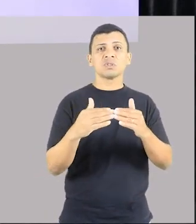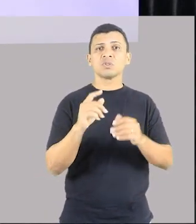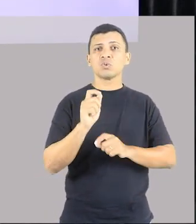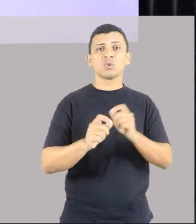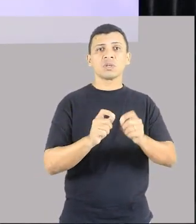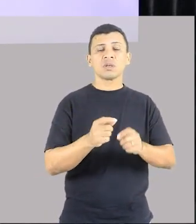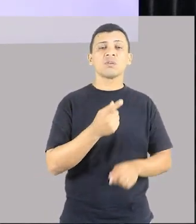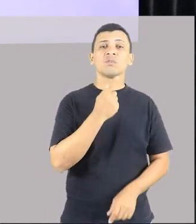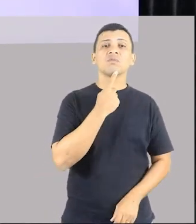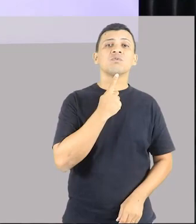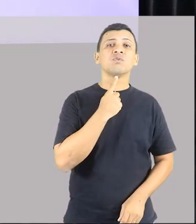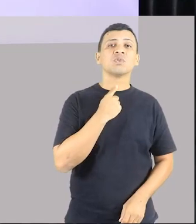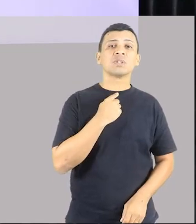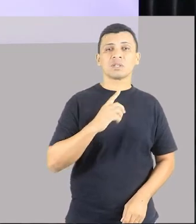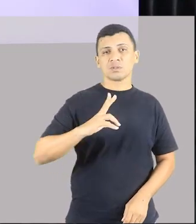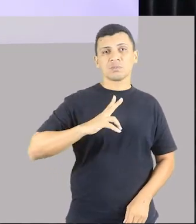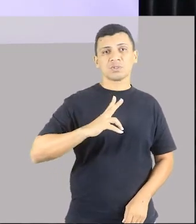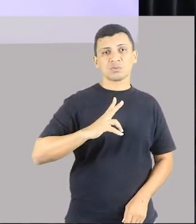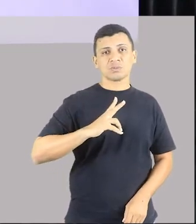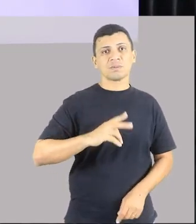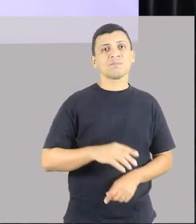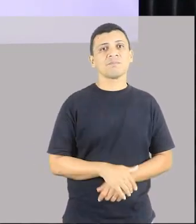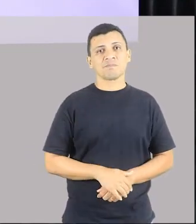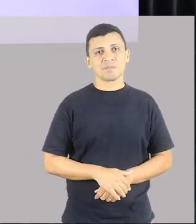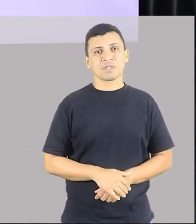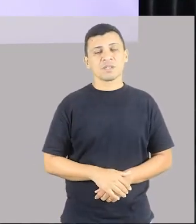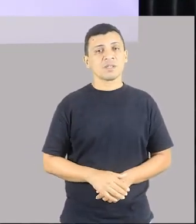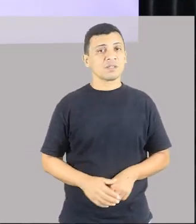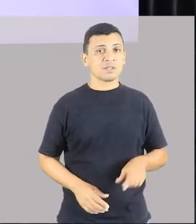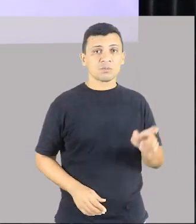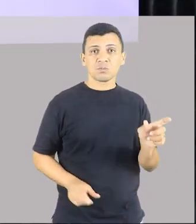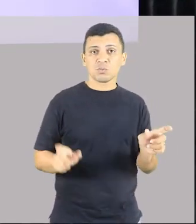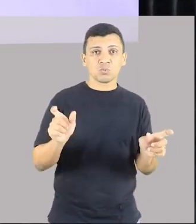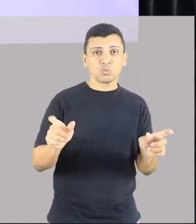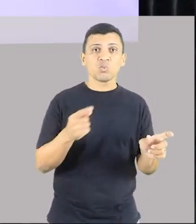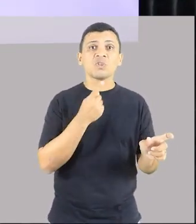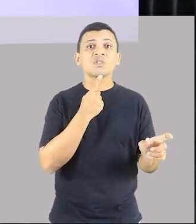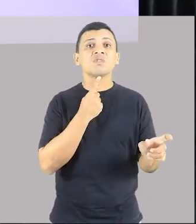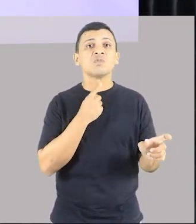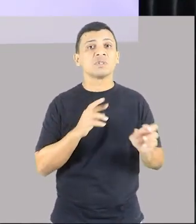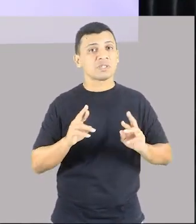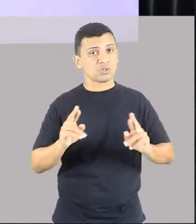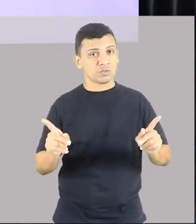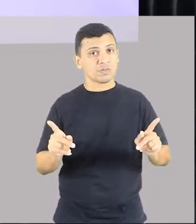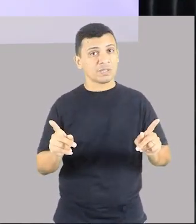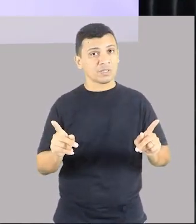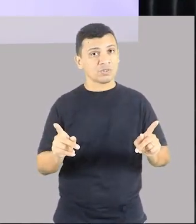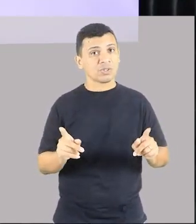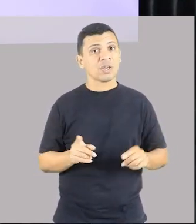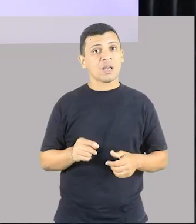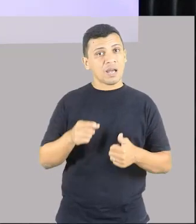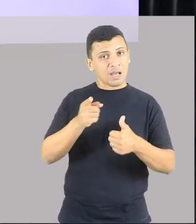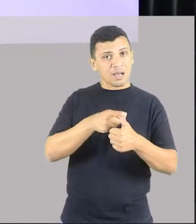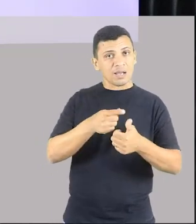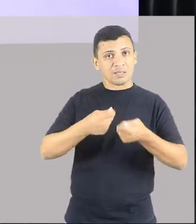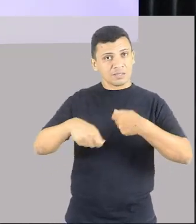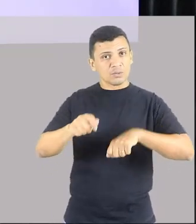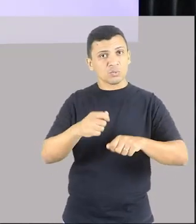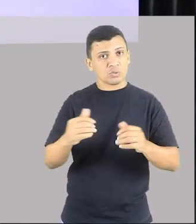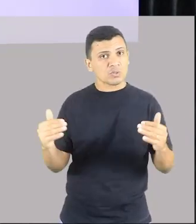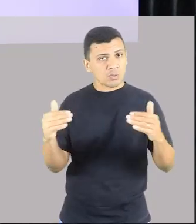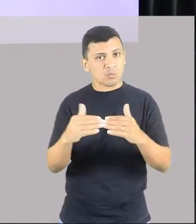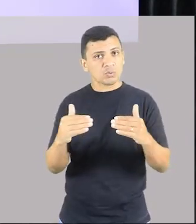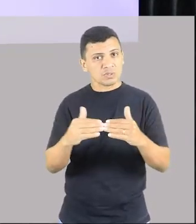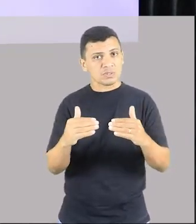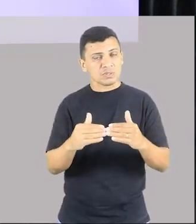com a vontade do particular. Eu tenho duas vontades distintas que, nesse caso, coincidem. Elas estão querendo a mesma